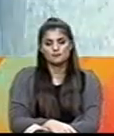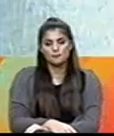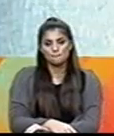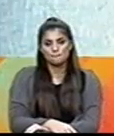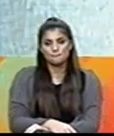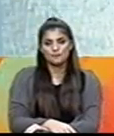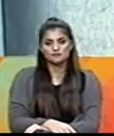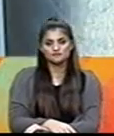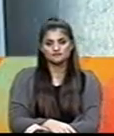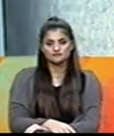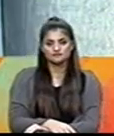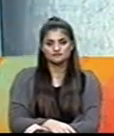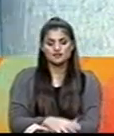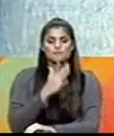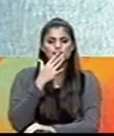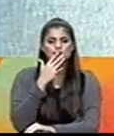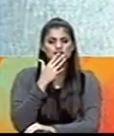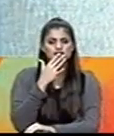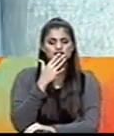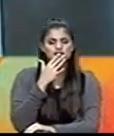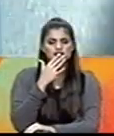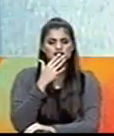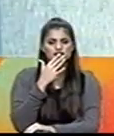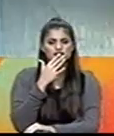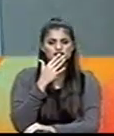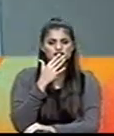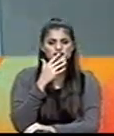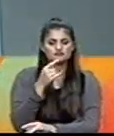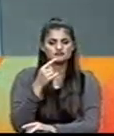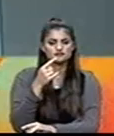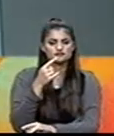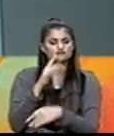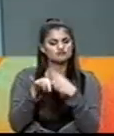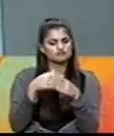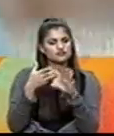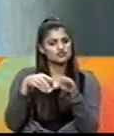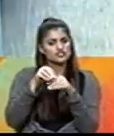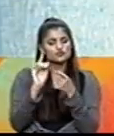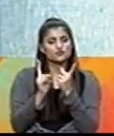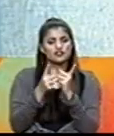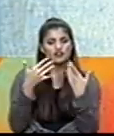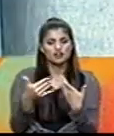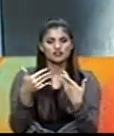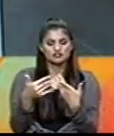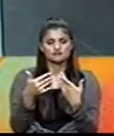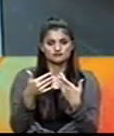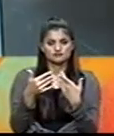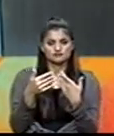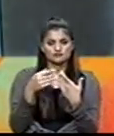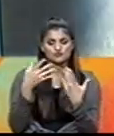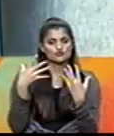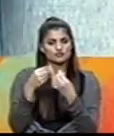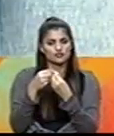Pimenta. Não. A pimenta, a vida, a pimenta o gosto. O que é que acrescentaste? Eu juntei